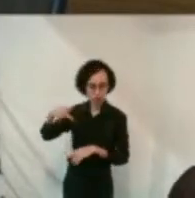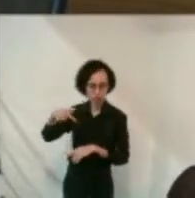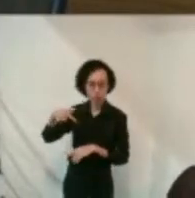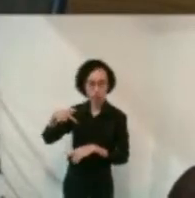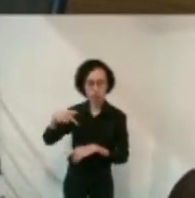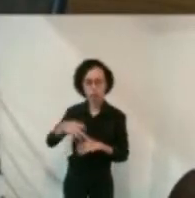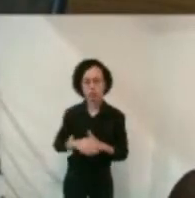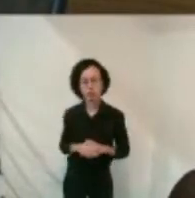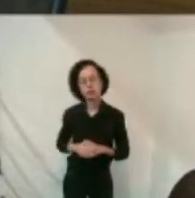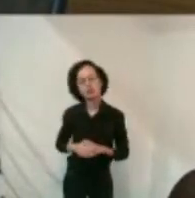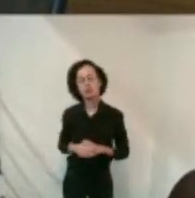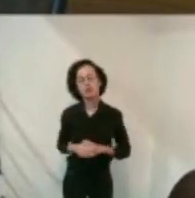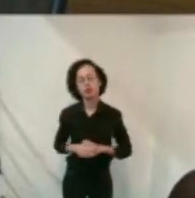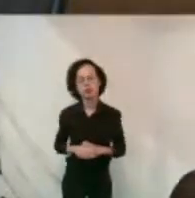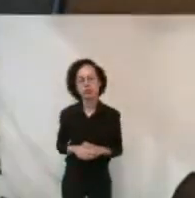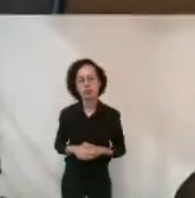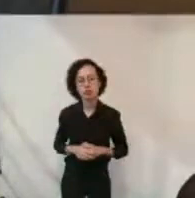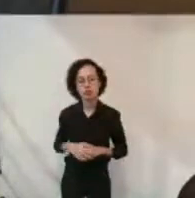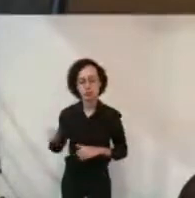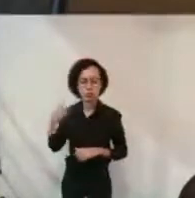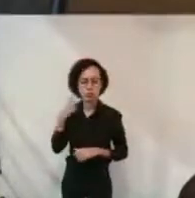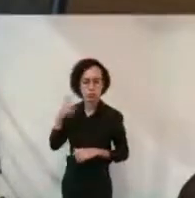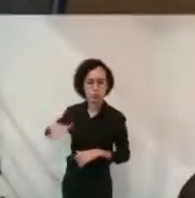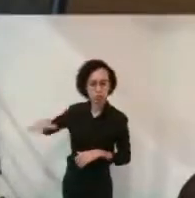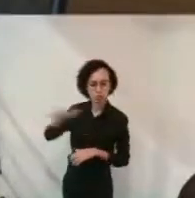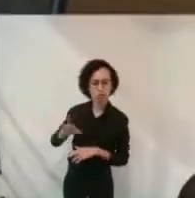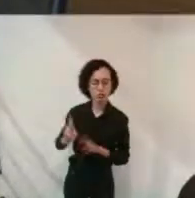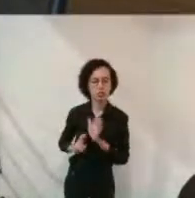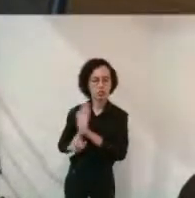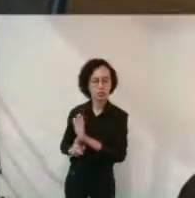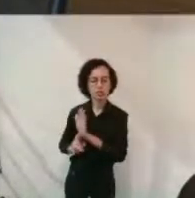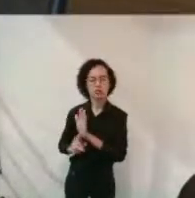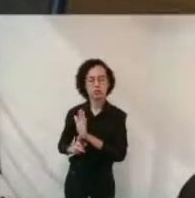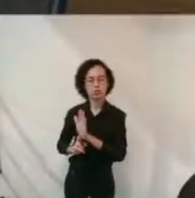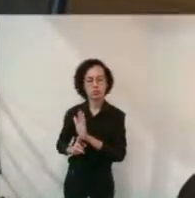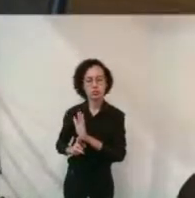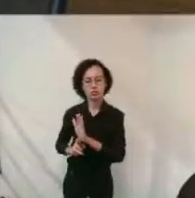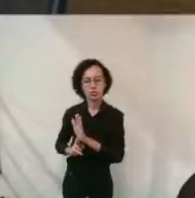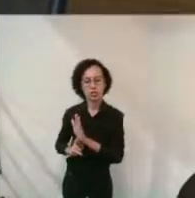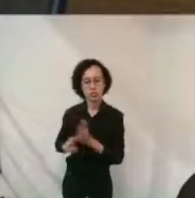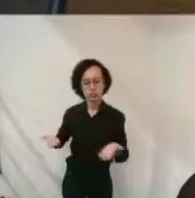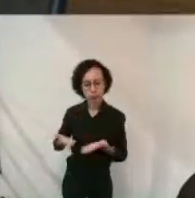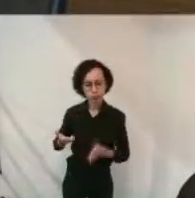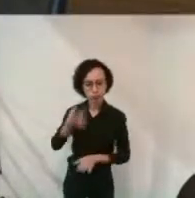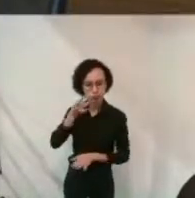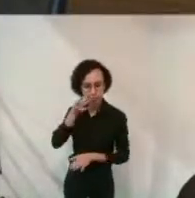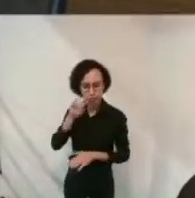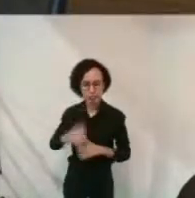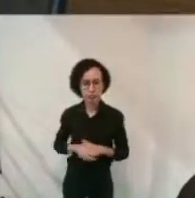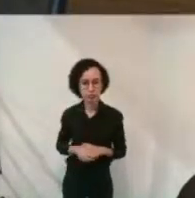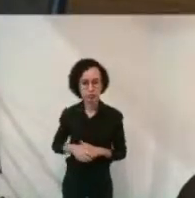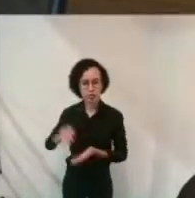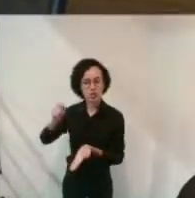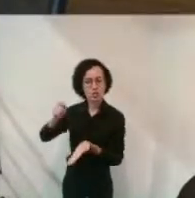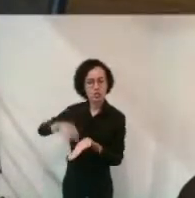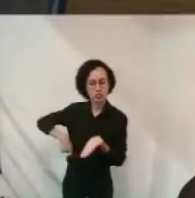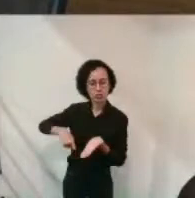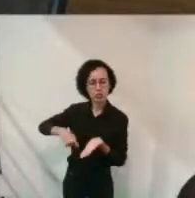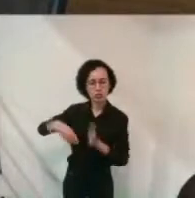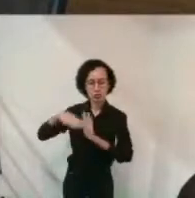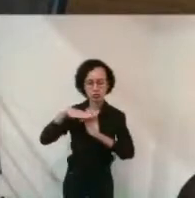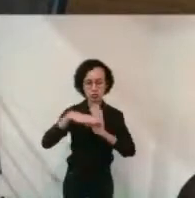por meio de seus procuradores gerais e representantes legais aqui presentes, a assinatura de um